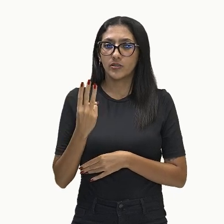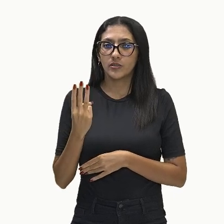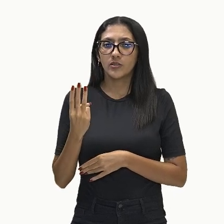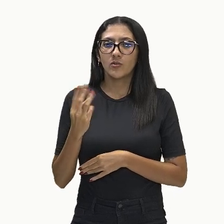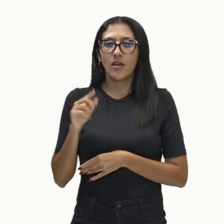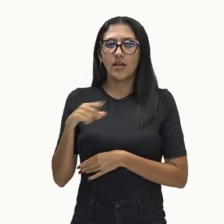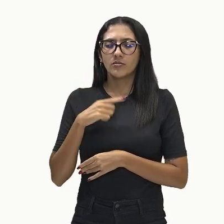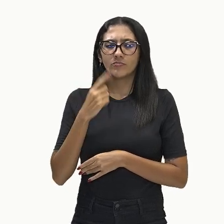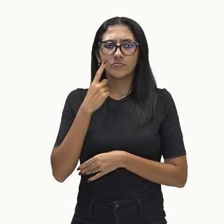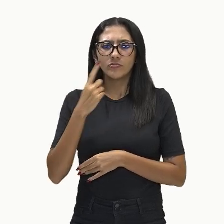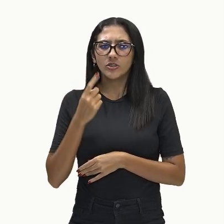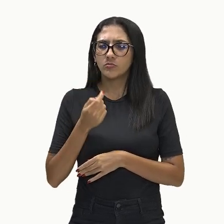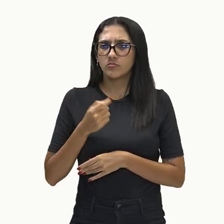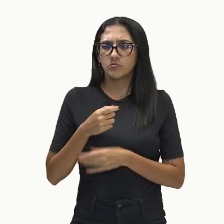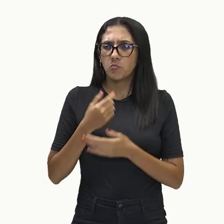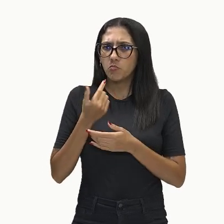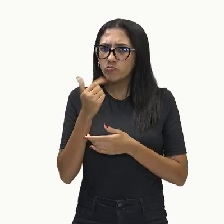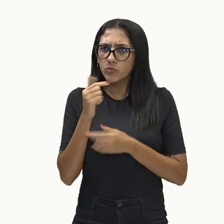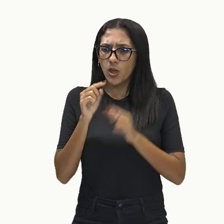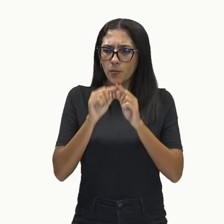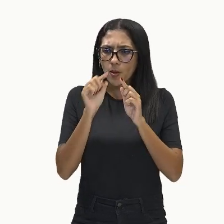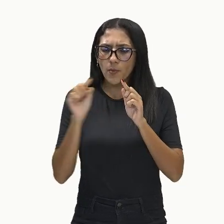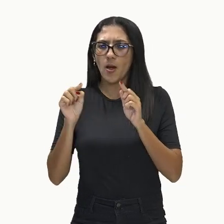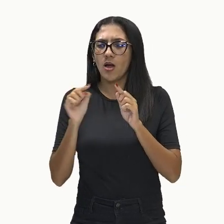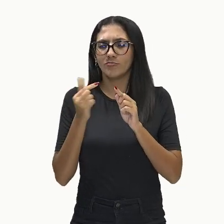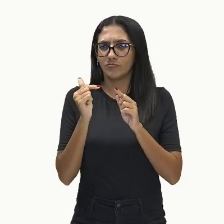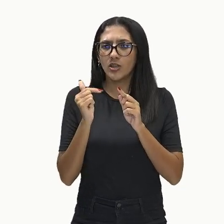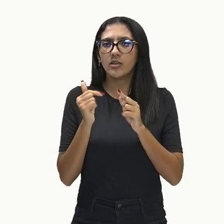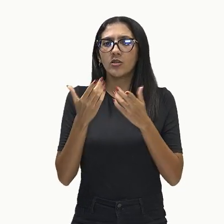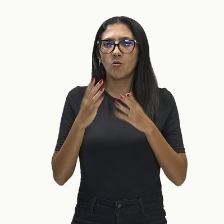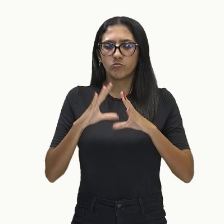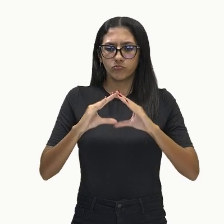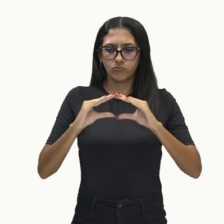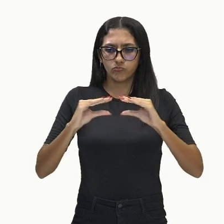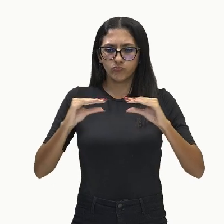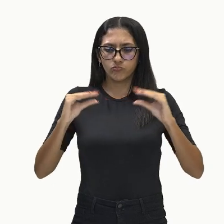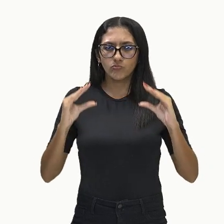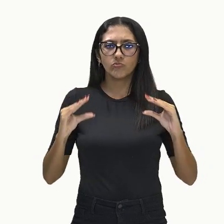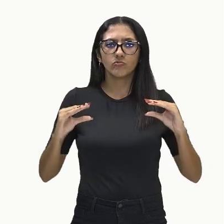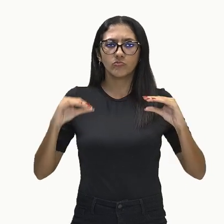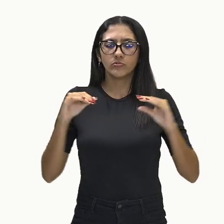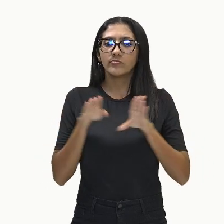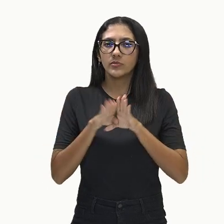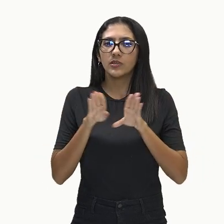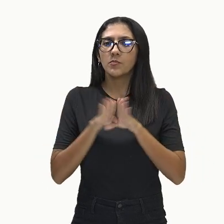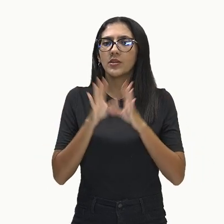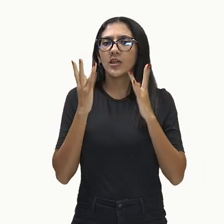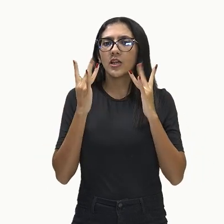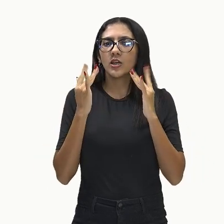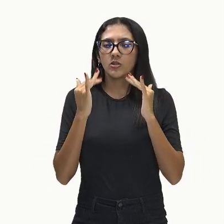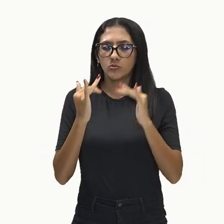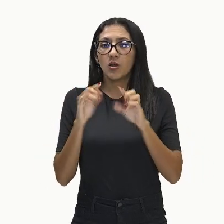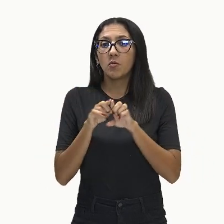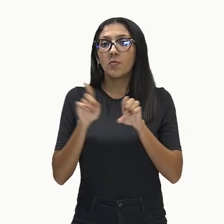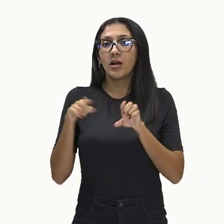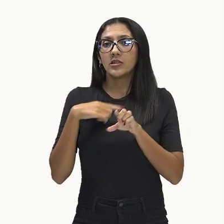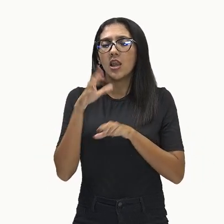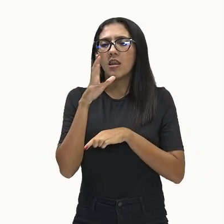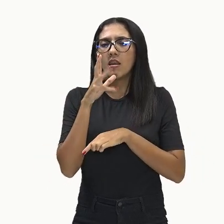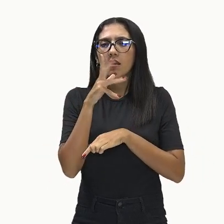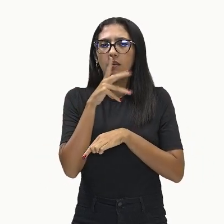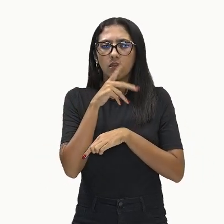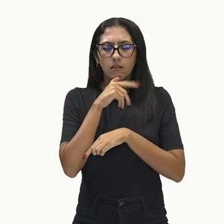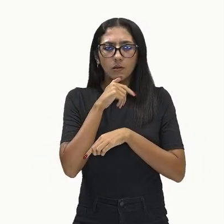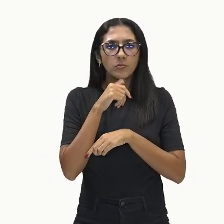não apresenta essas faixas, a sua contração também é involuntária e mais lenta. Vai estar